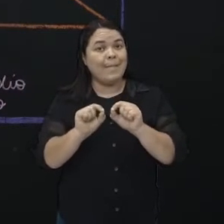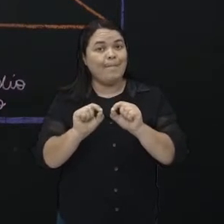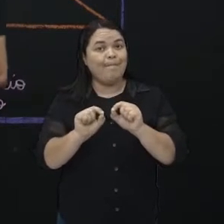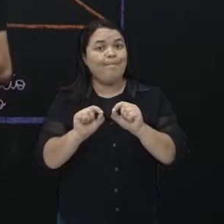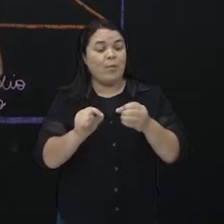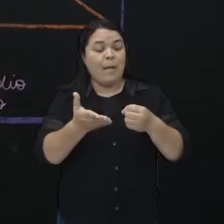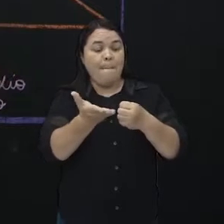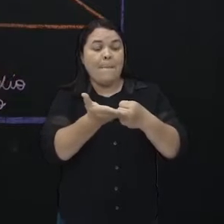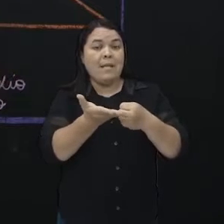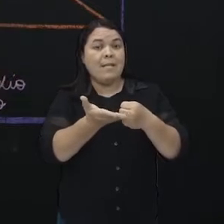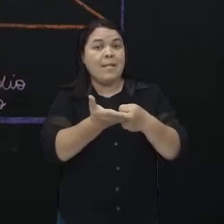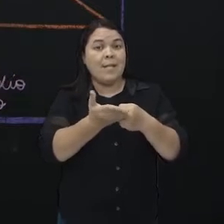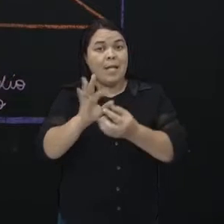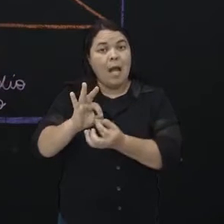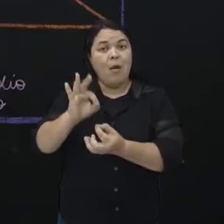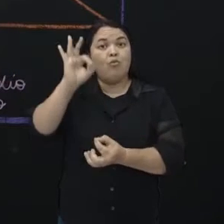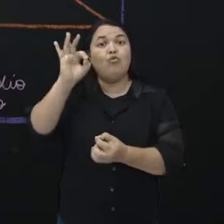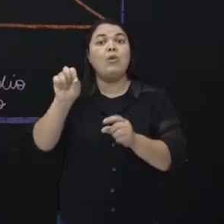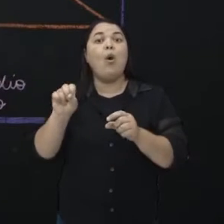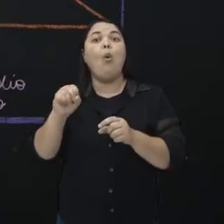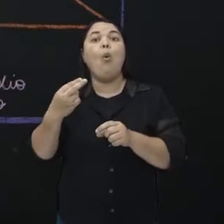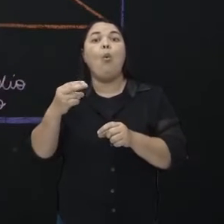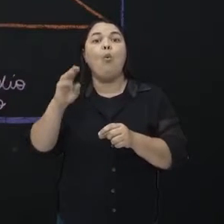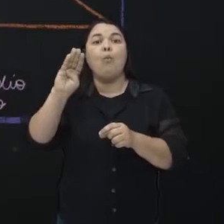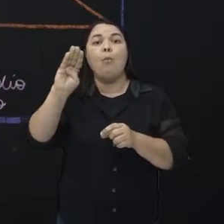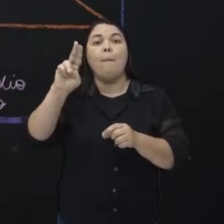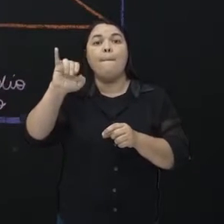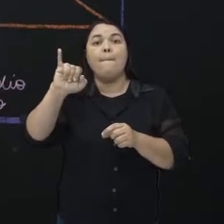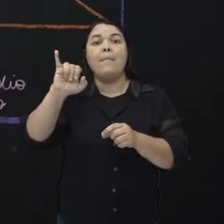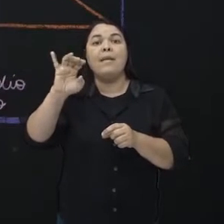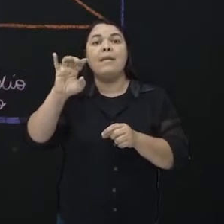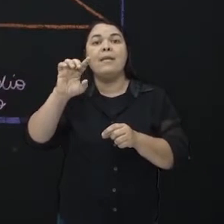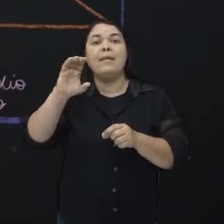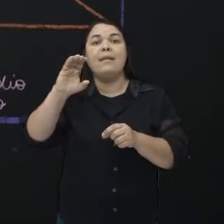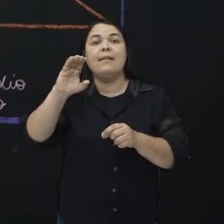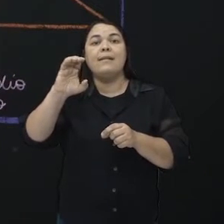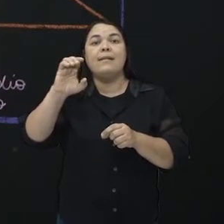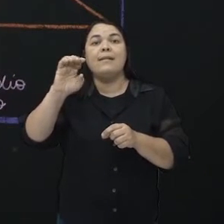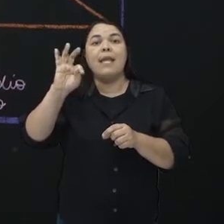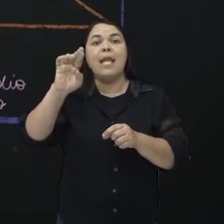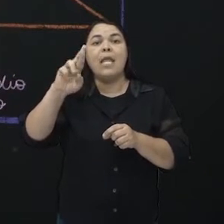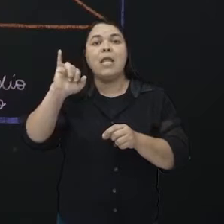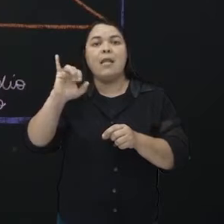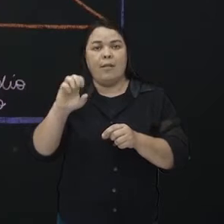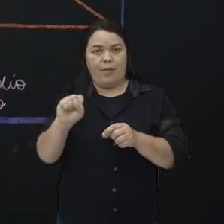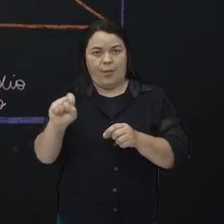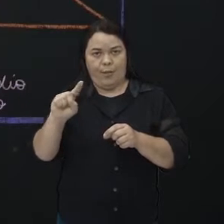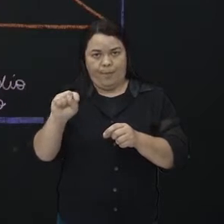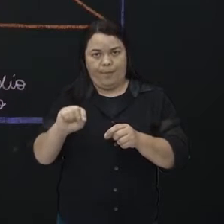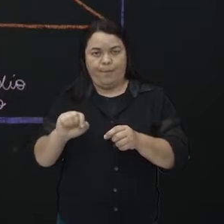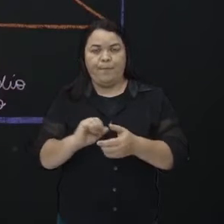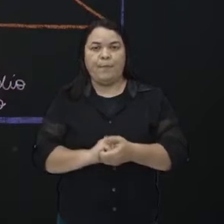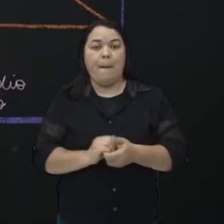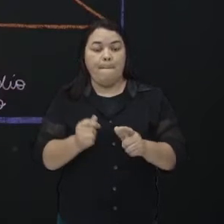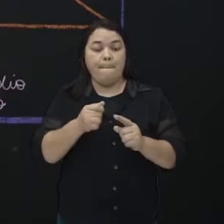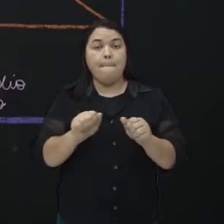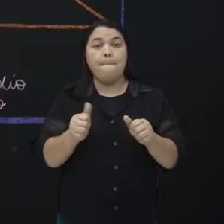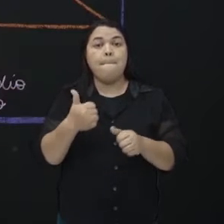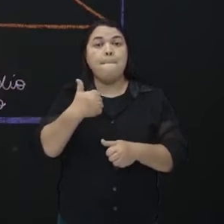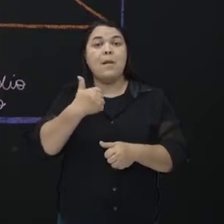oposto. Só que essa chegada ao lado oposto, ela tem algumas características onde essas características